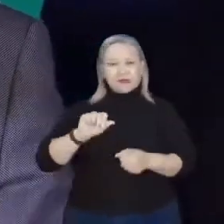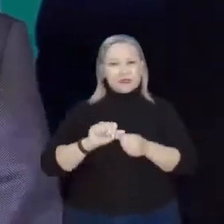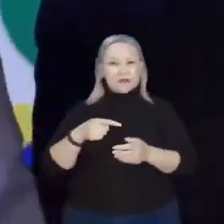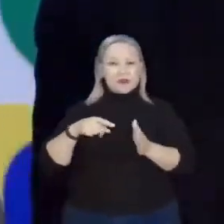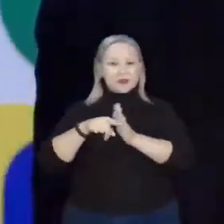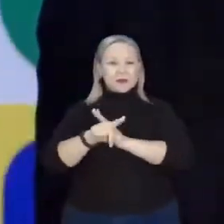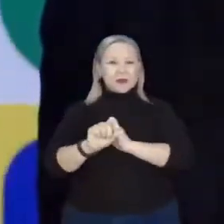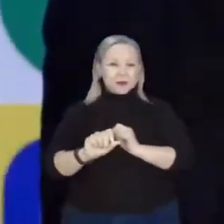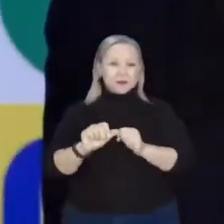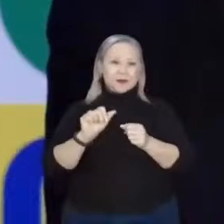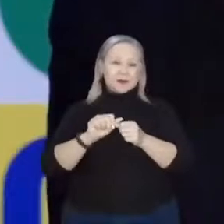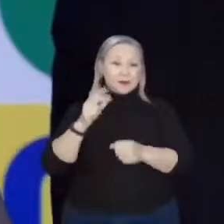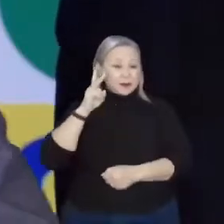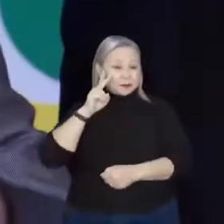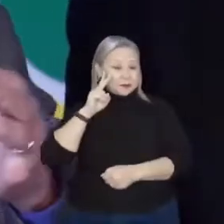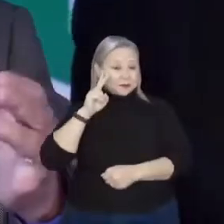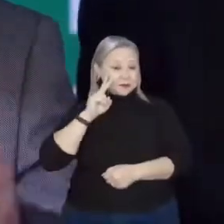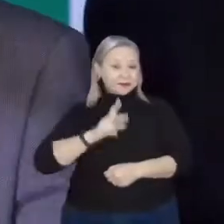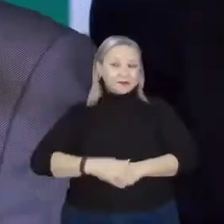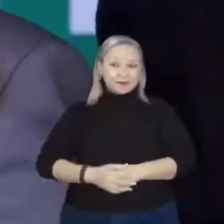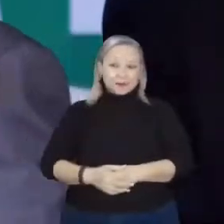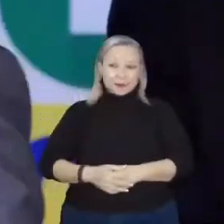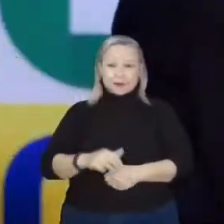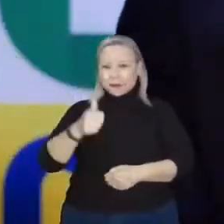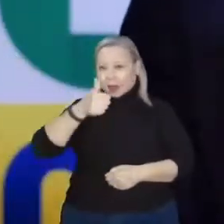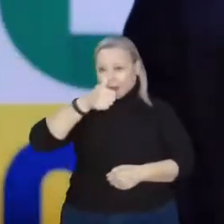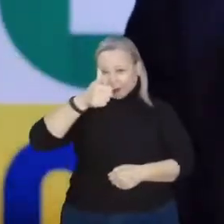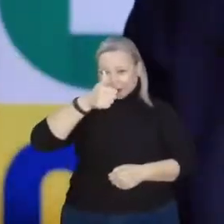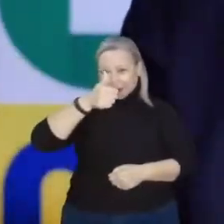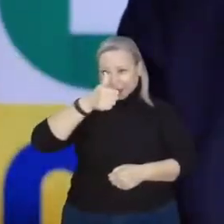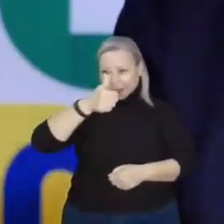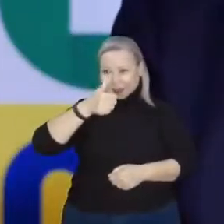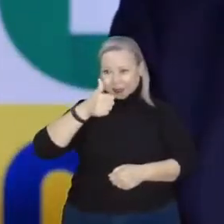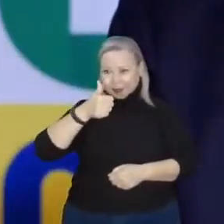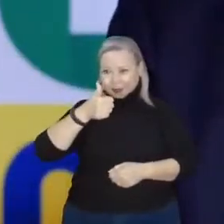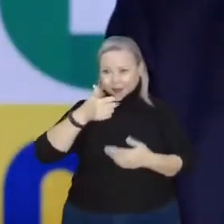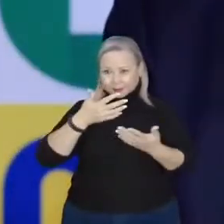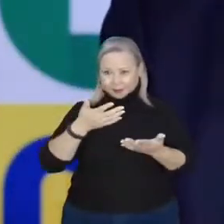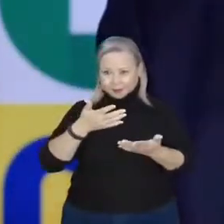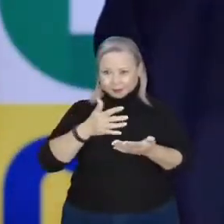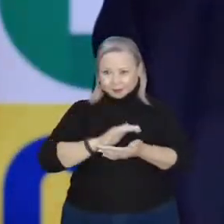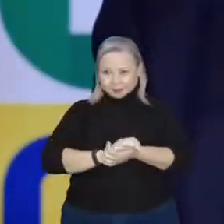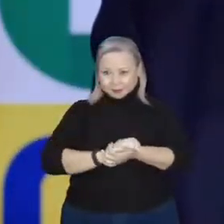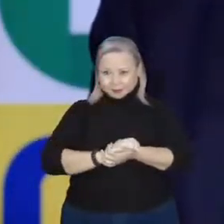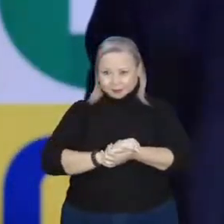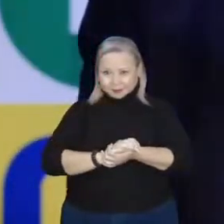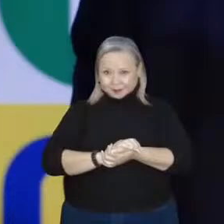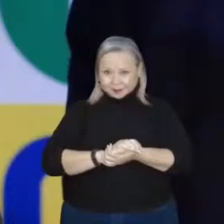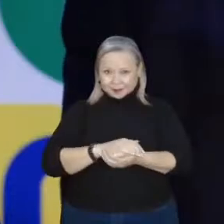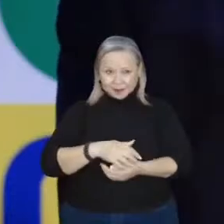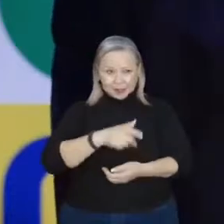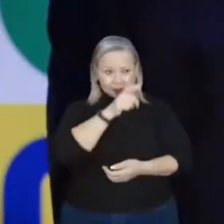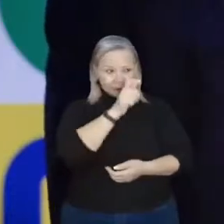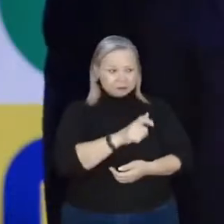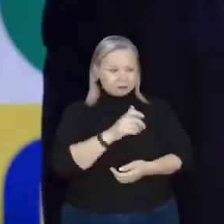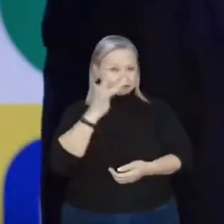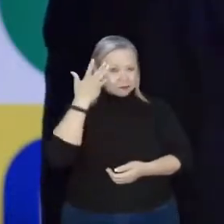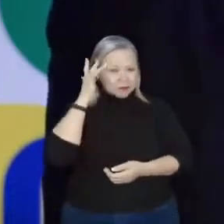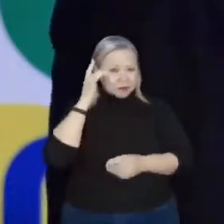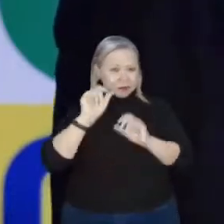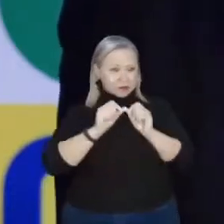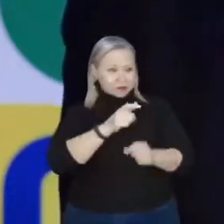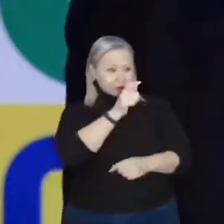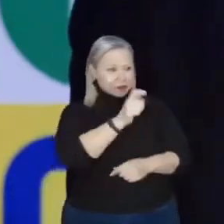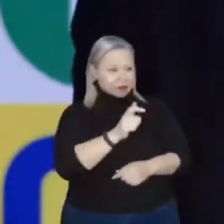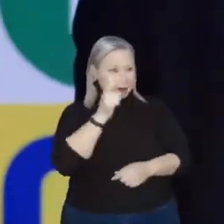país. Olha, primeiro, eu não entendo que você pensa que esse cara é branco. É? Se